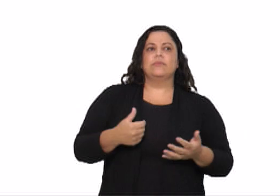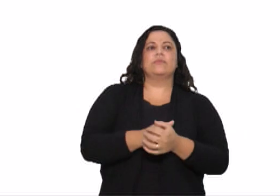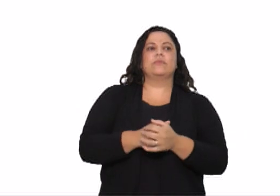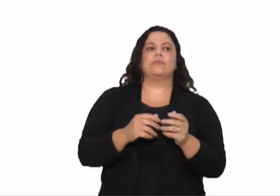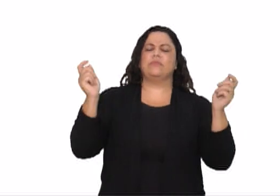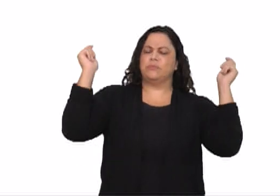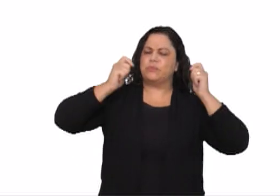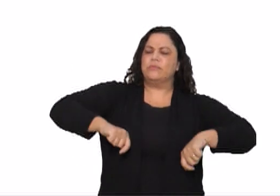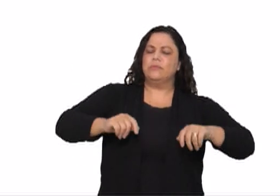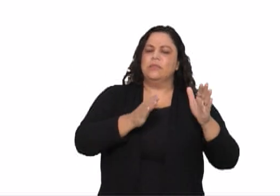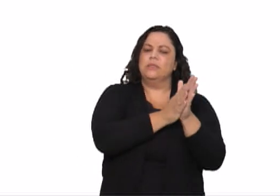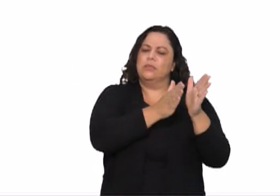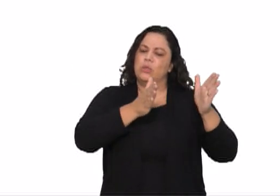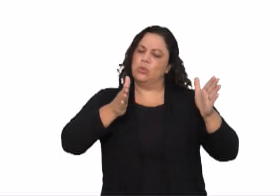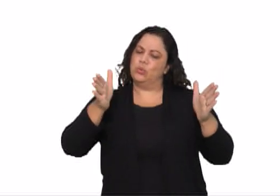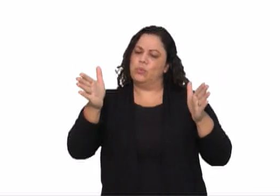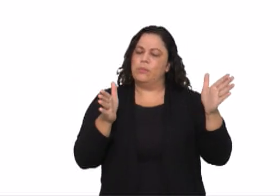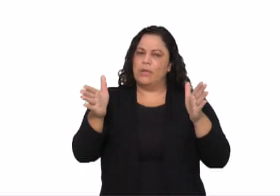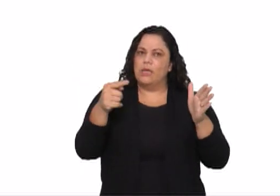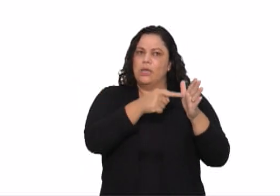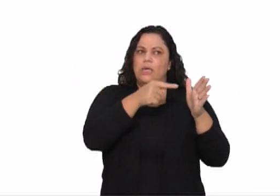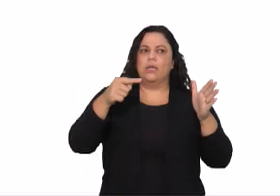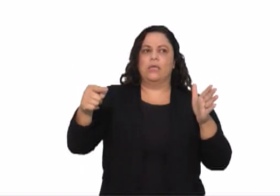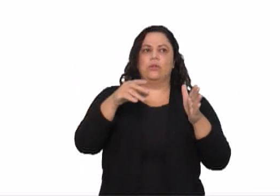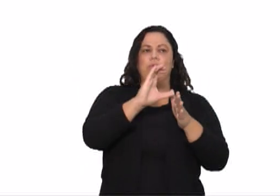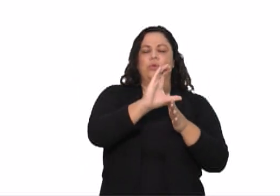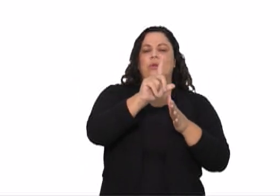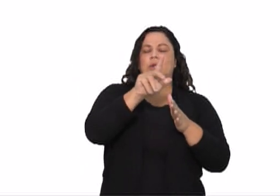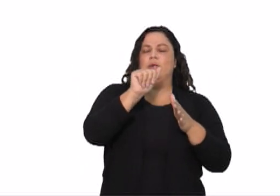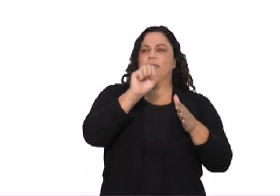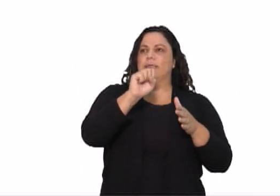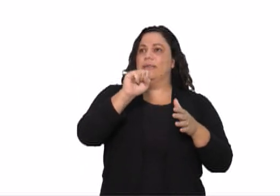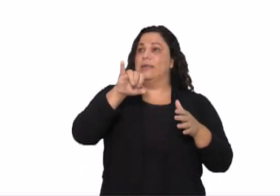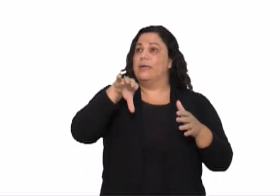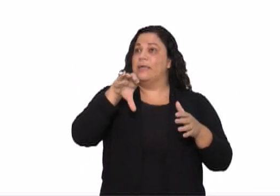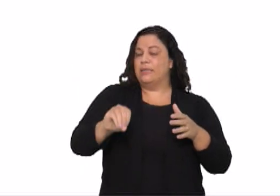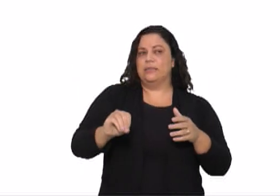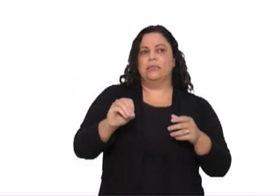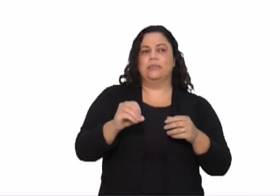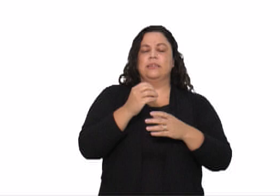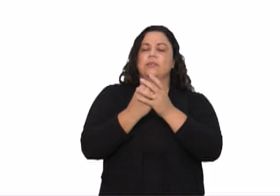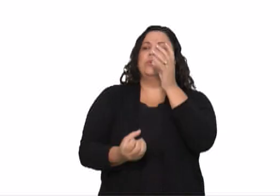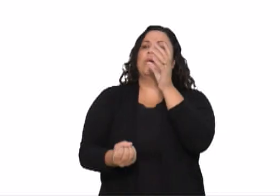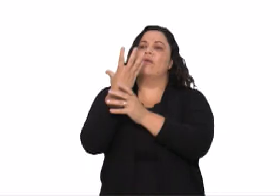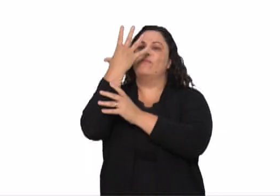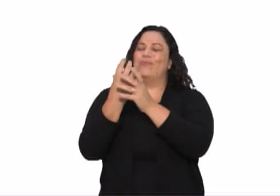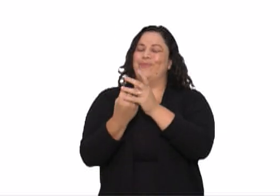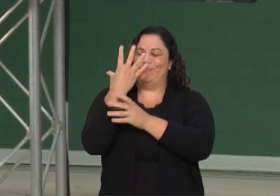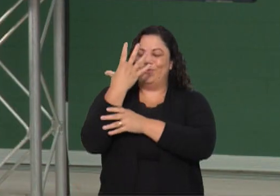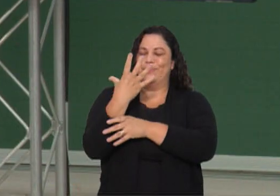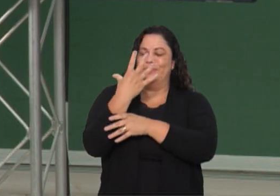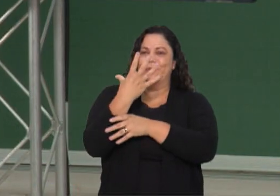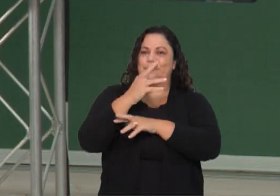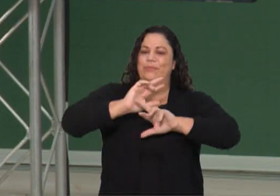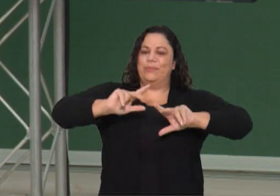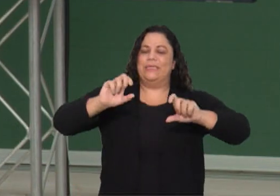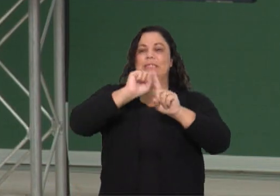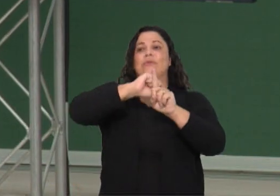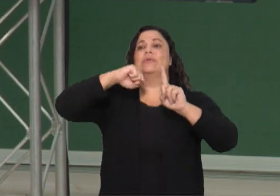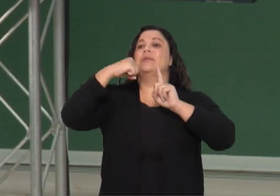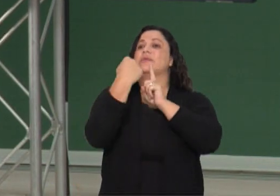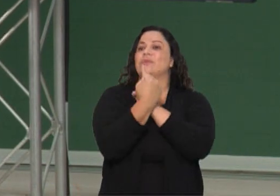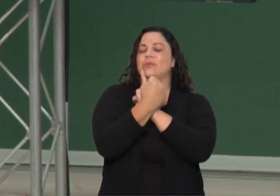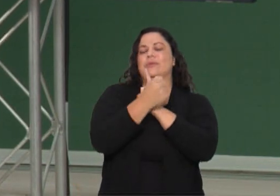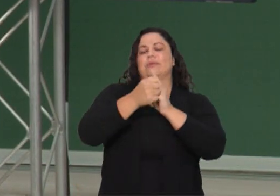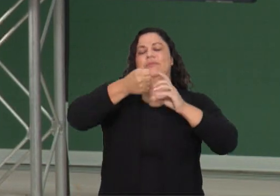dentro do período clássico, ou formação arcaica entrando para o clássico, o período da formação, um recorte da sociedade